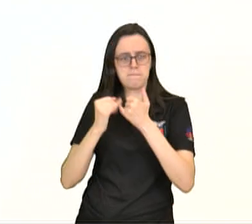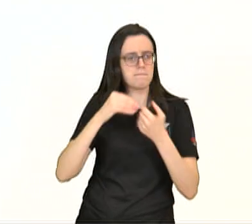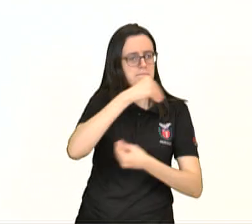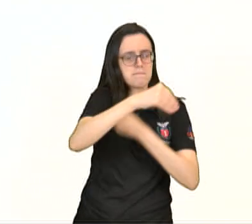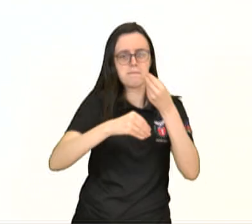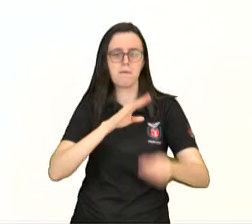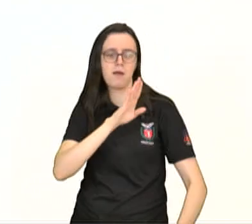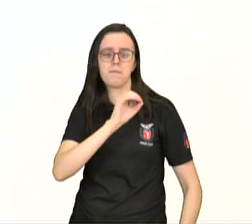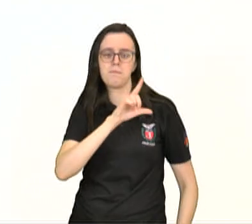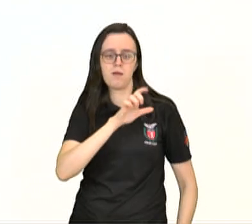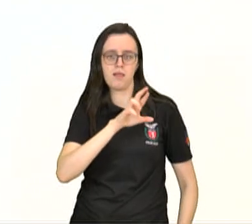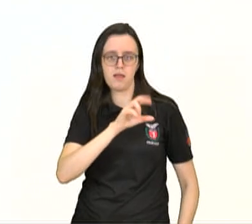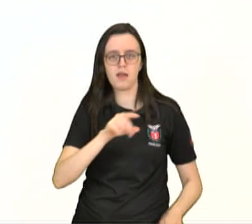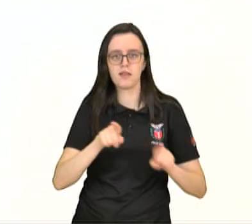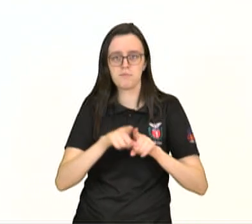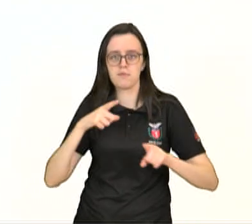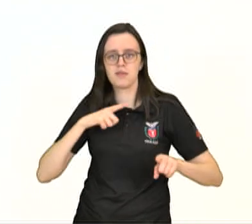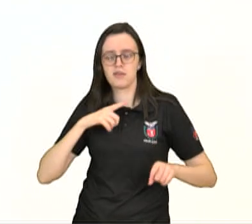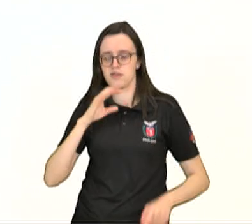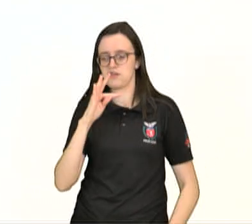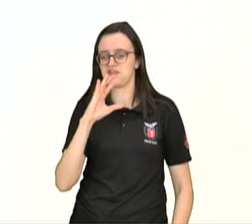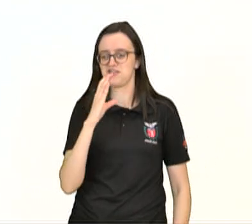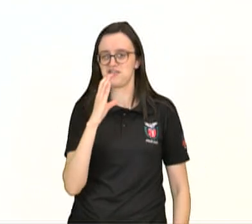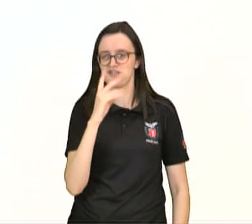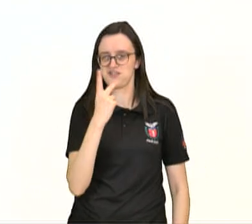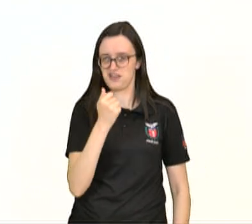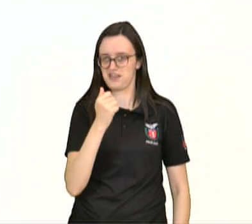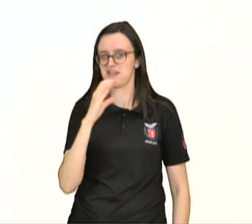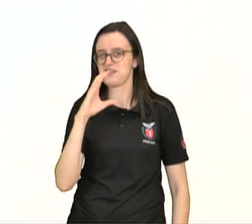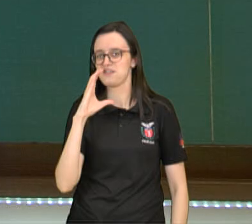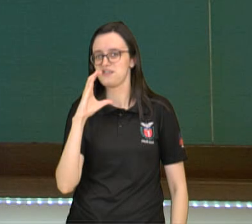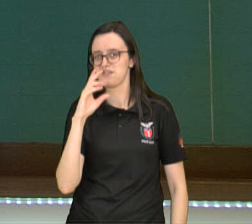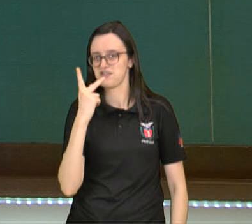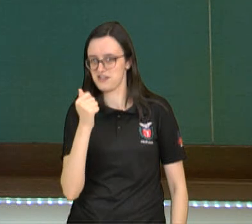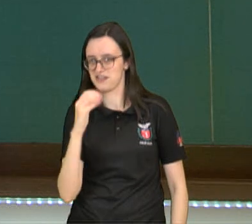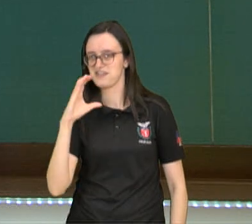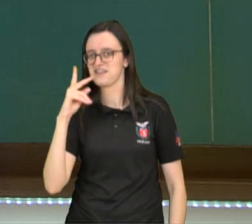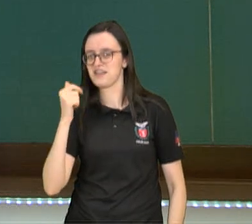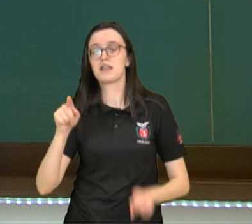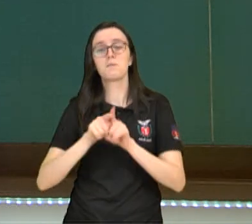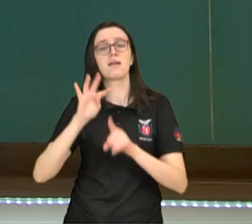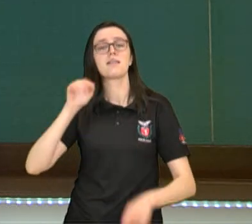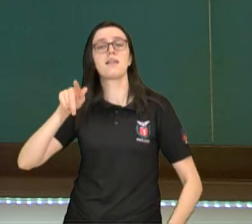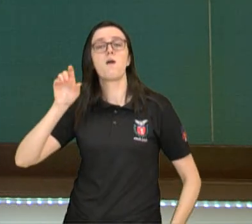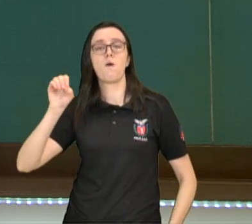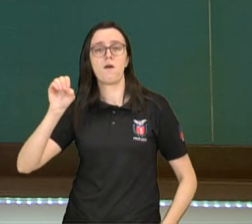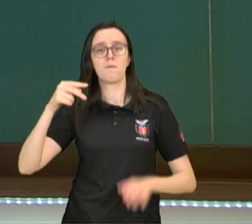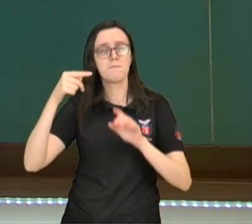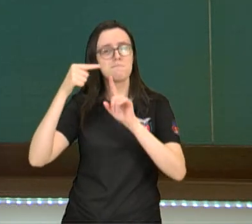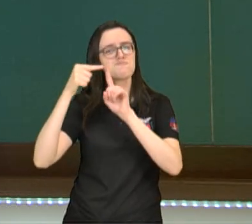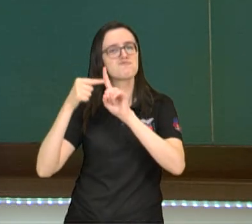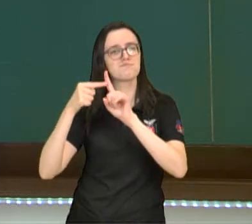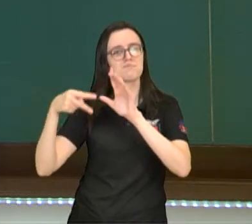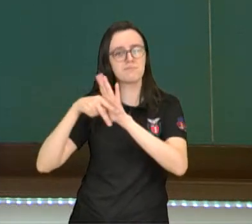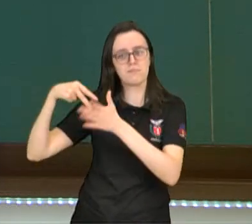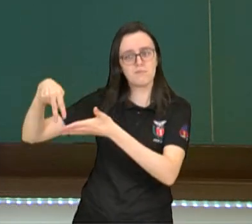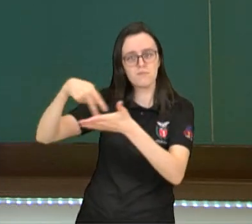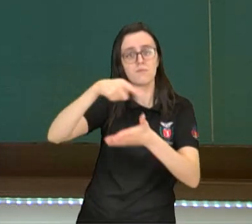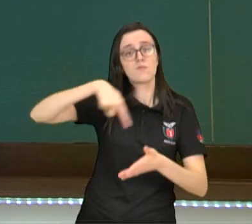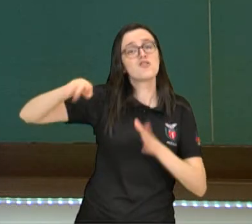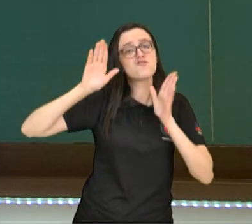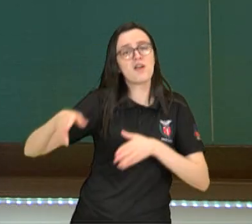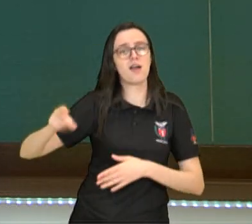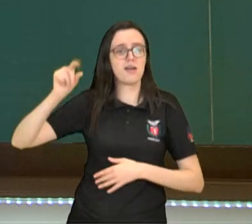ritmos musicais, como o cha-cha-cha e o tango. Então ela faz essa mistura de dois ritmos musicais que já